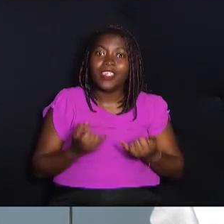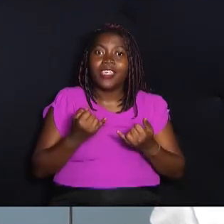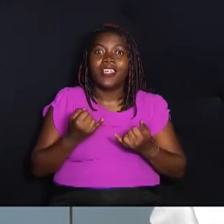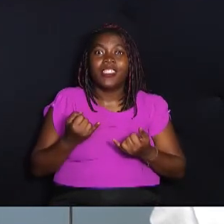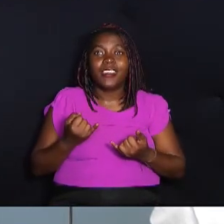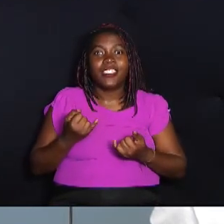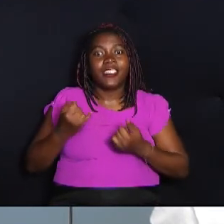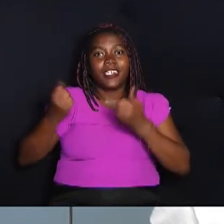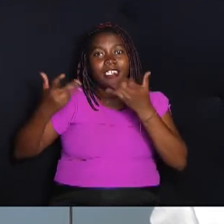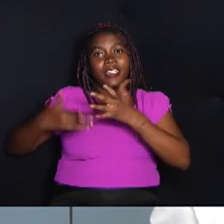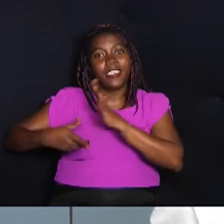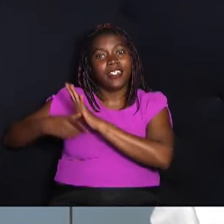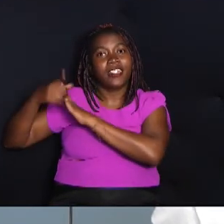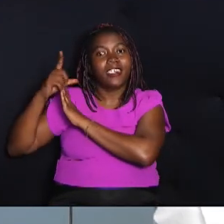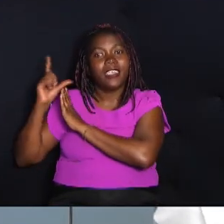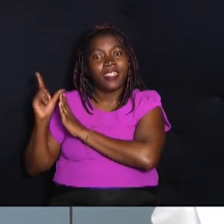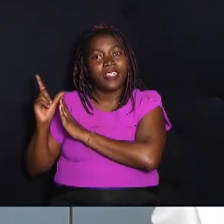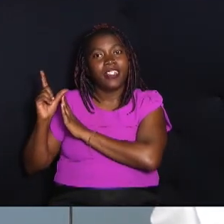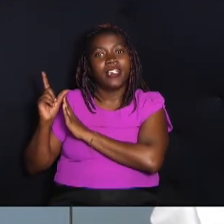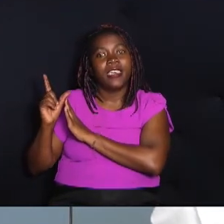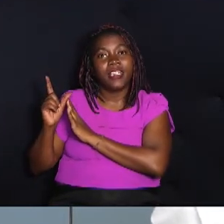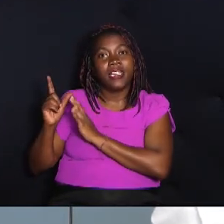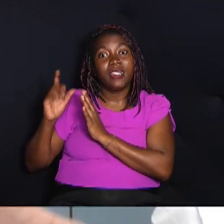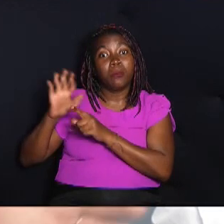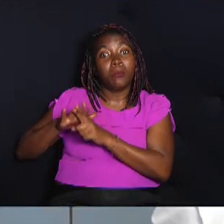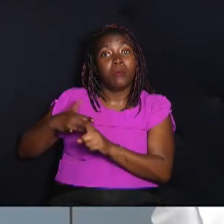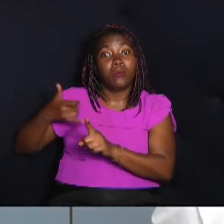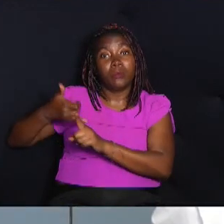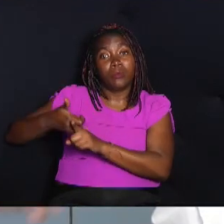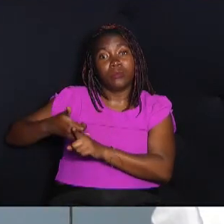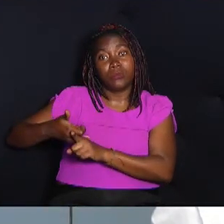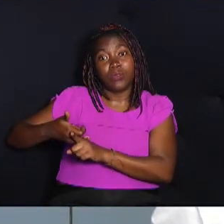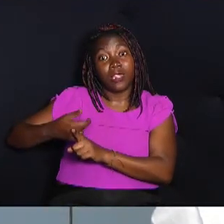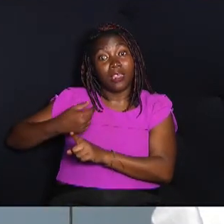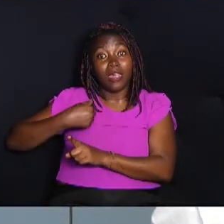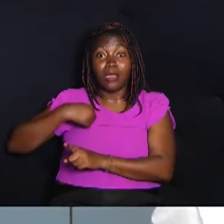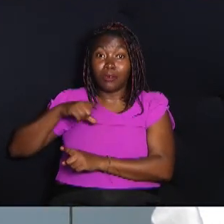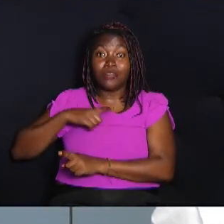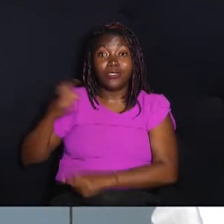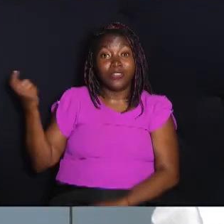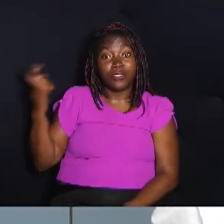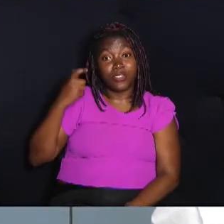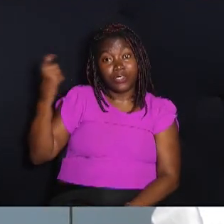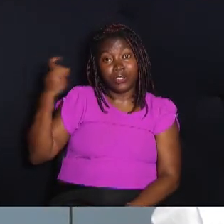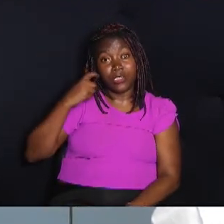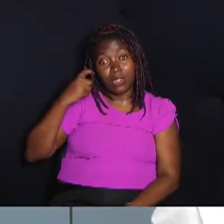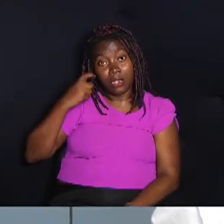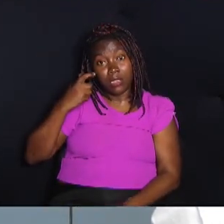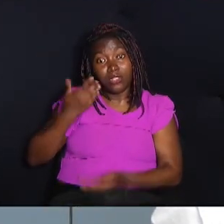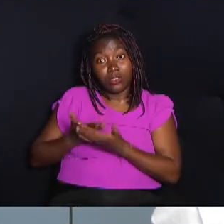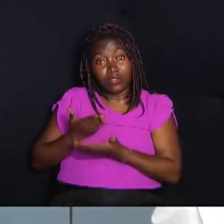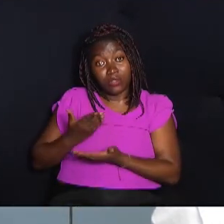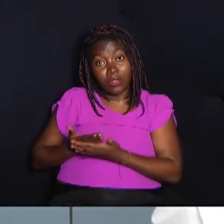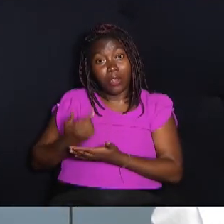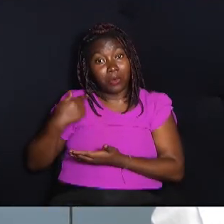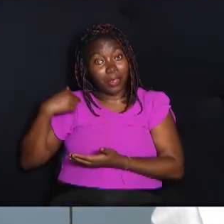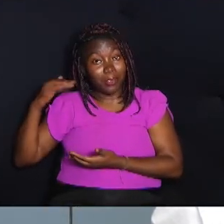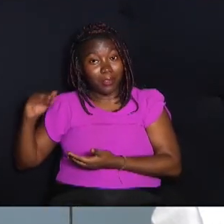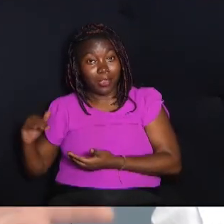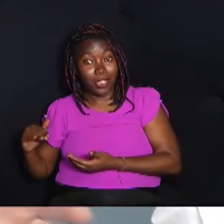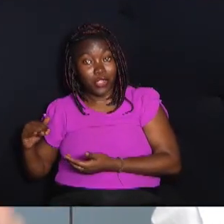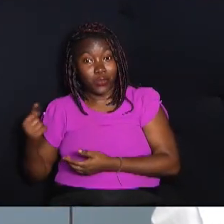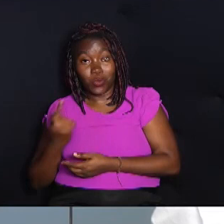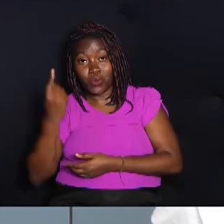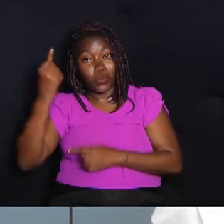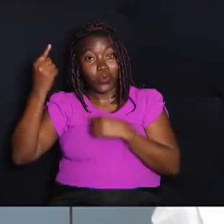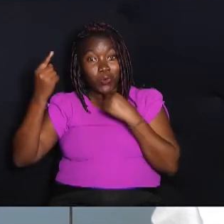falou anteriormente, de bullying, eu tinha apelido na escola, e, né, eu era pequenininho, não crescia, meu apelido